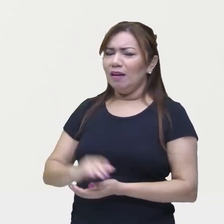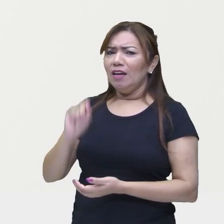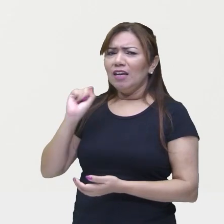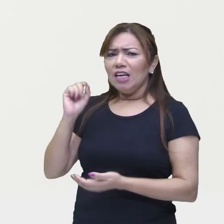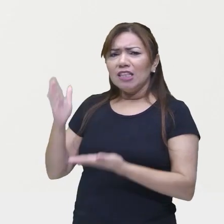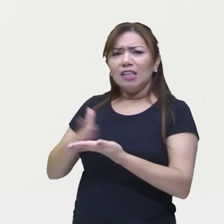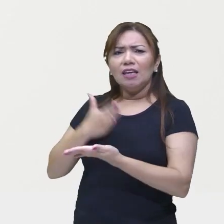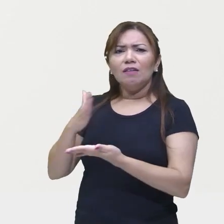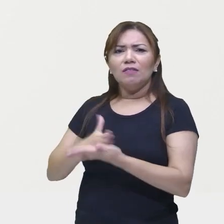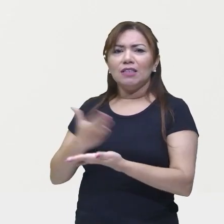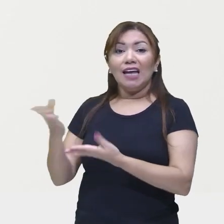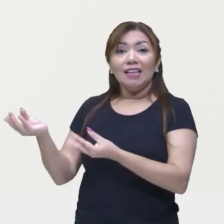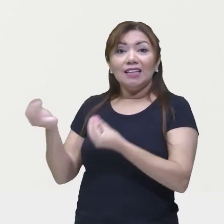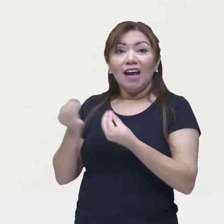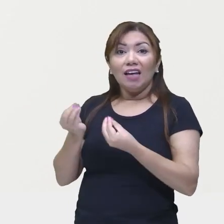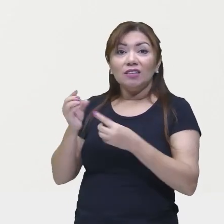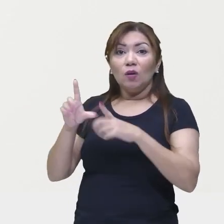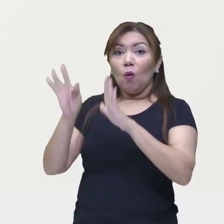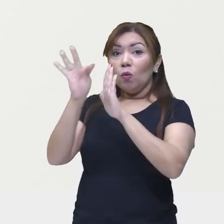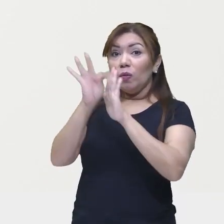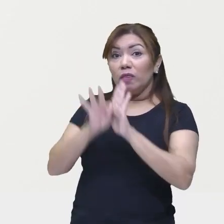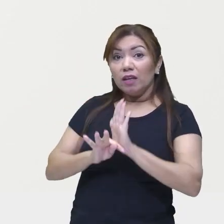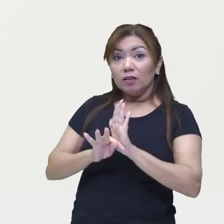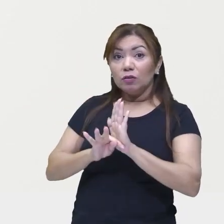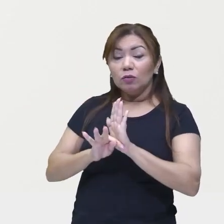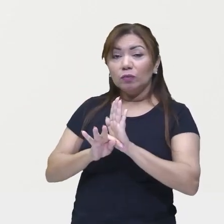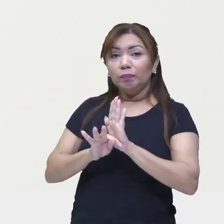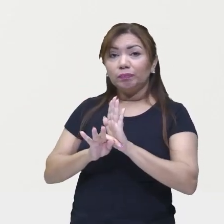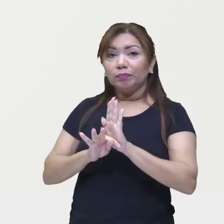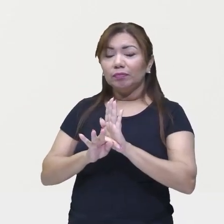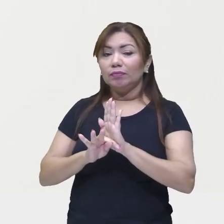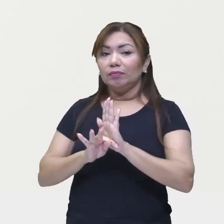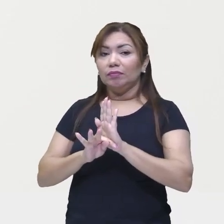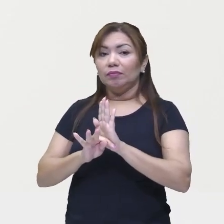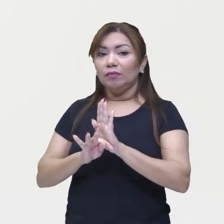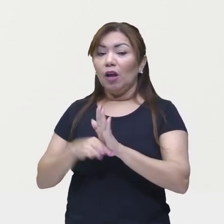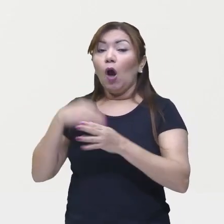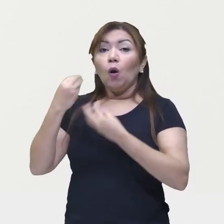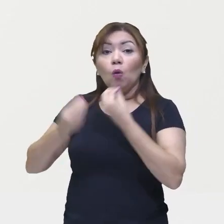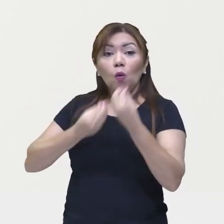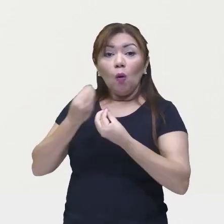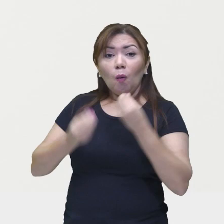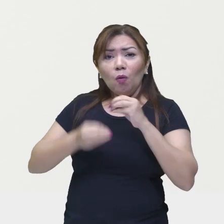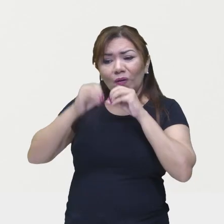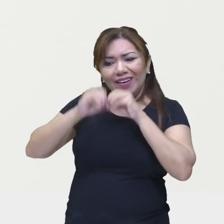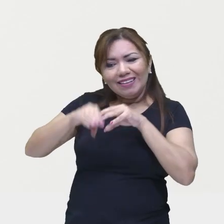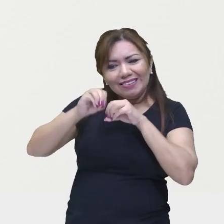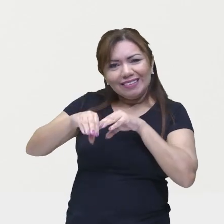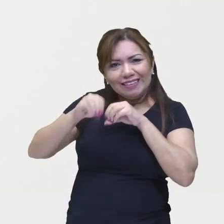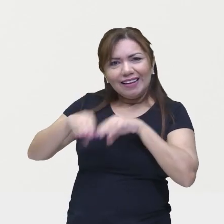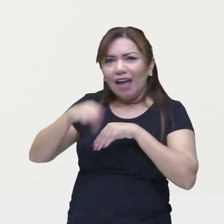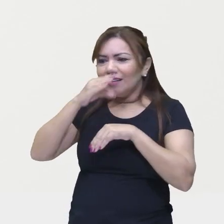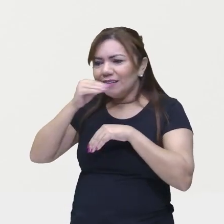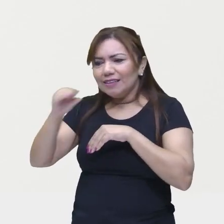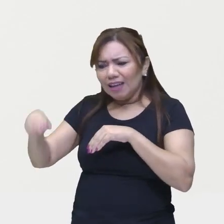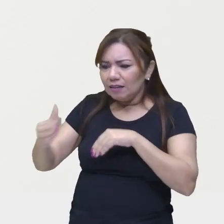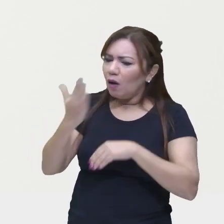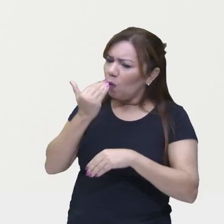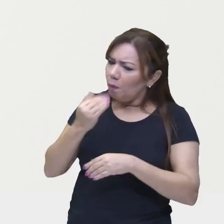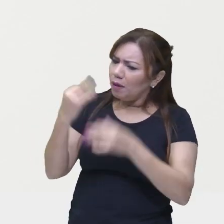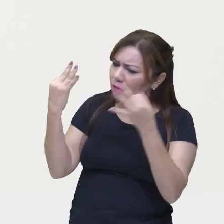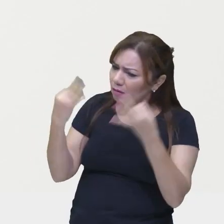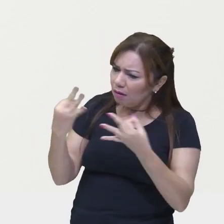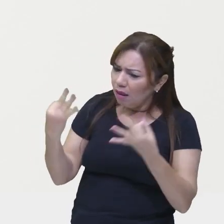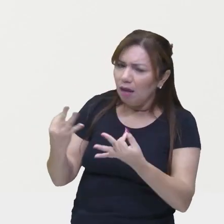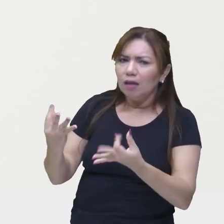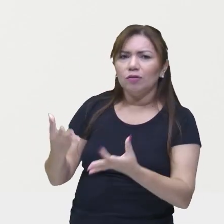revista traz textos que são como ensinar as crianças a comer direito.